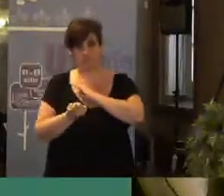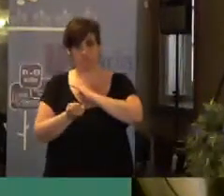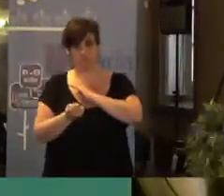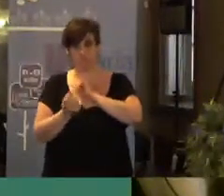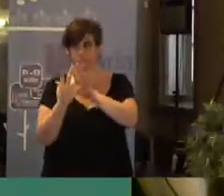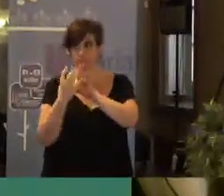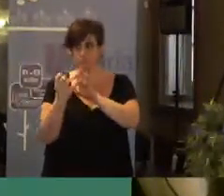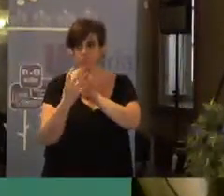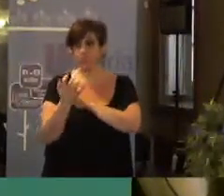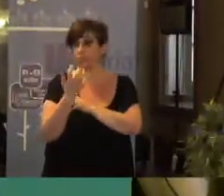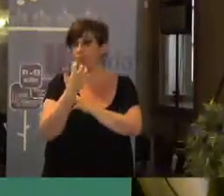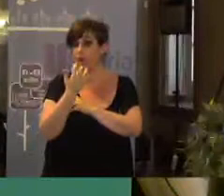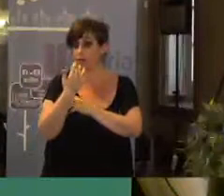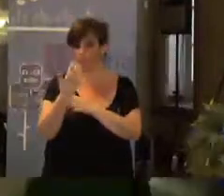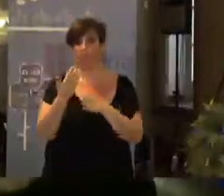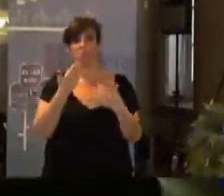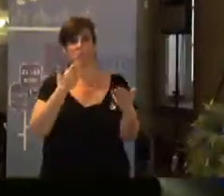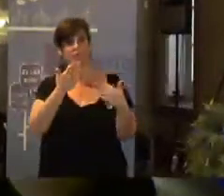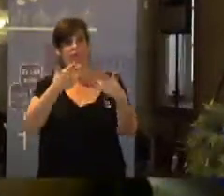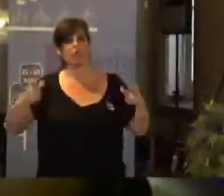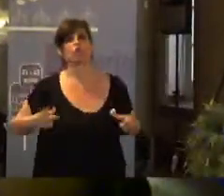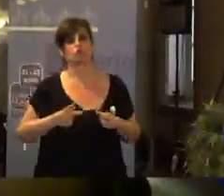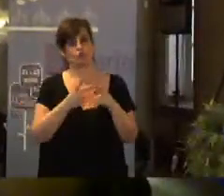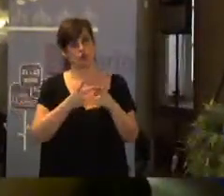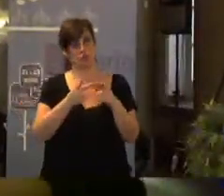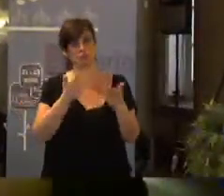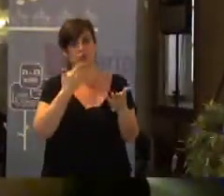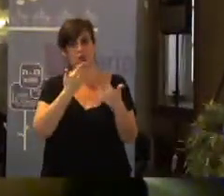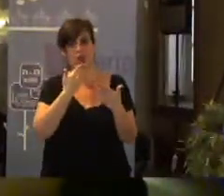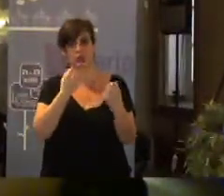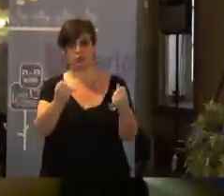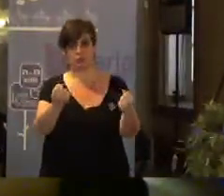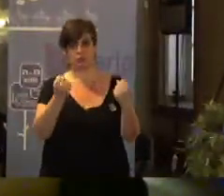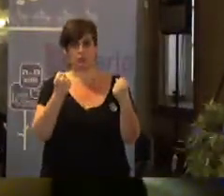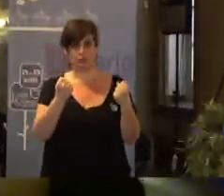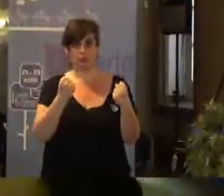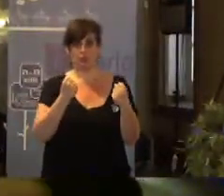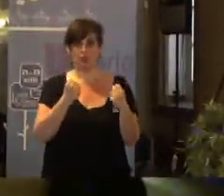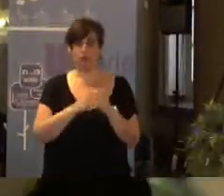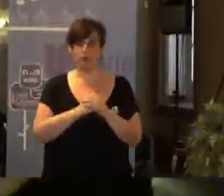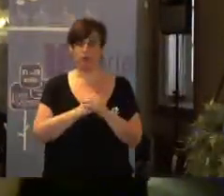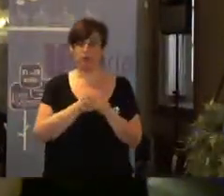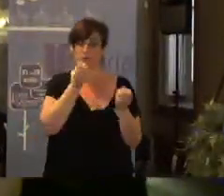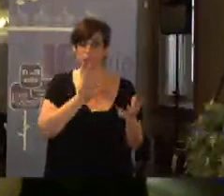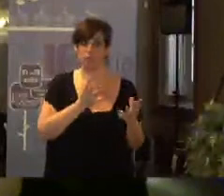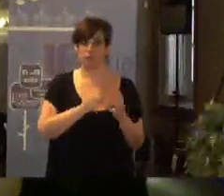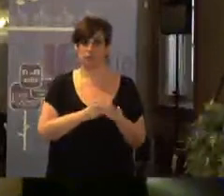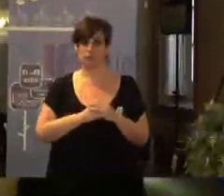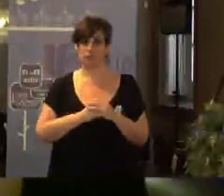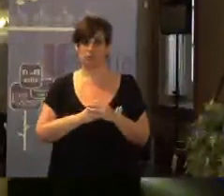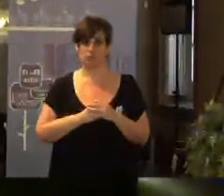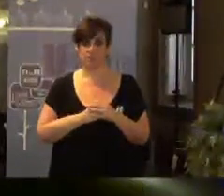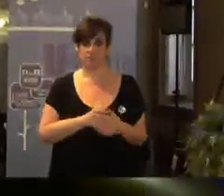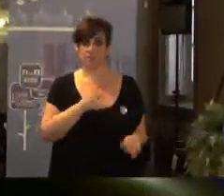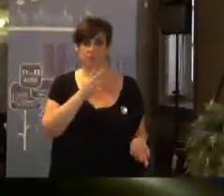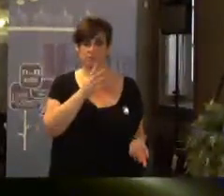aquilo que é, na relação social e na relação de forças, mais benéfico, do ponto de vista da acumulação de forças. Porque